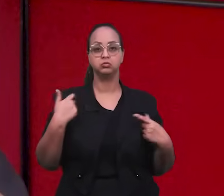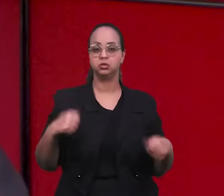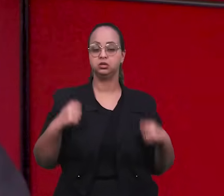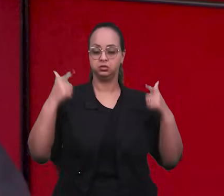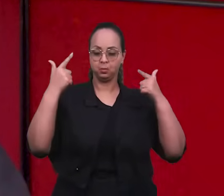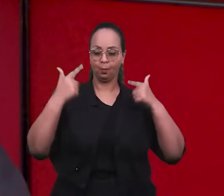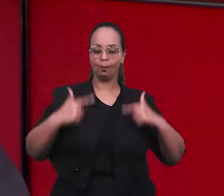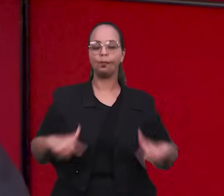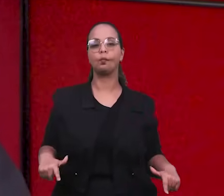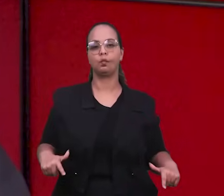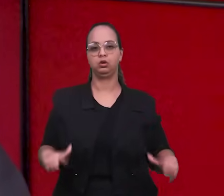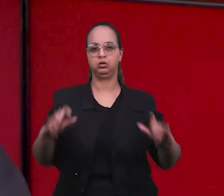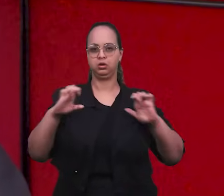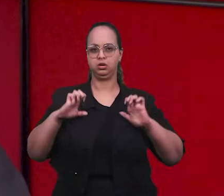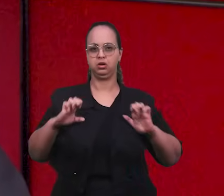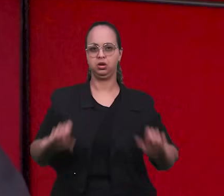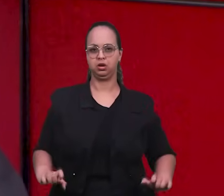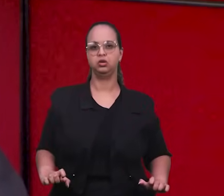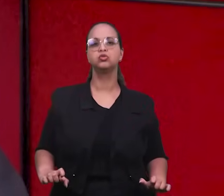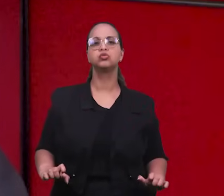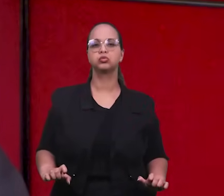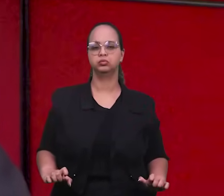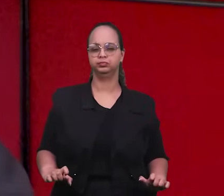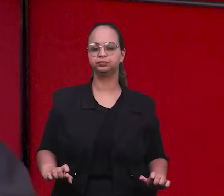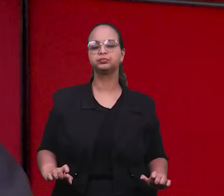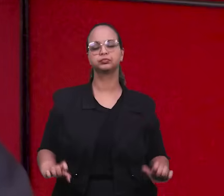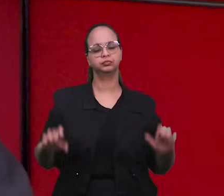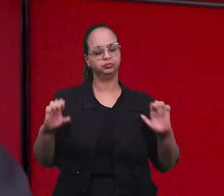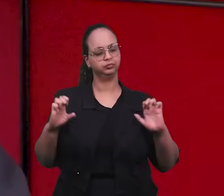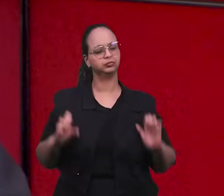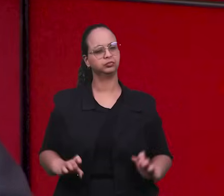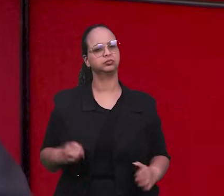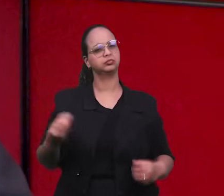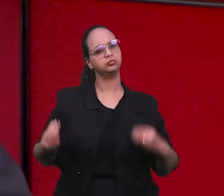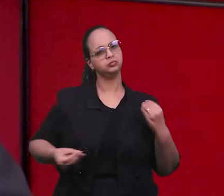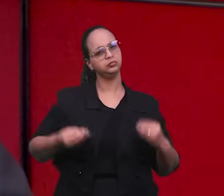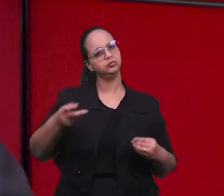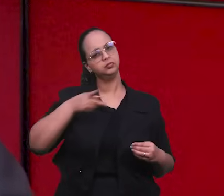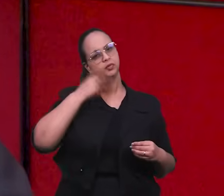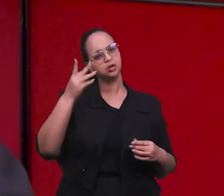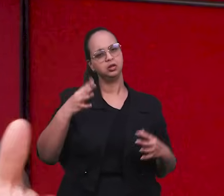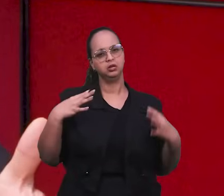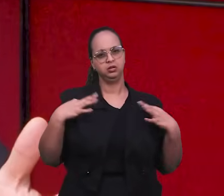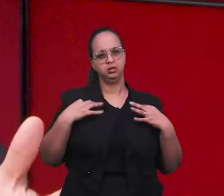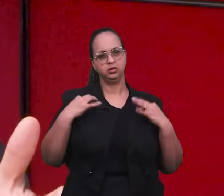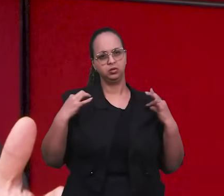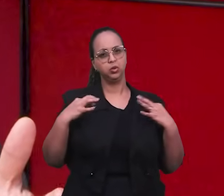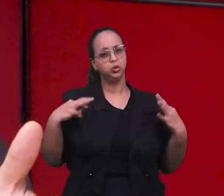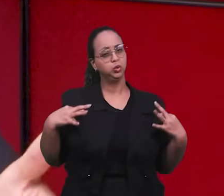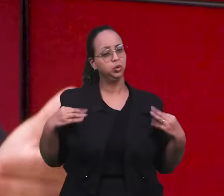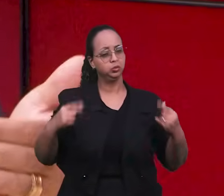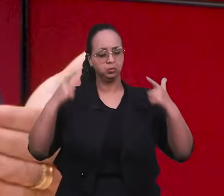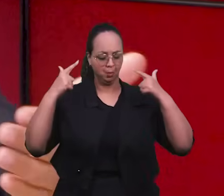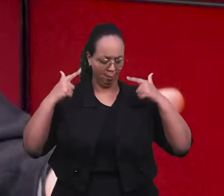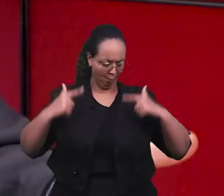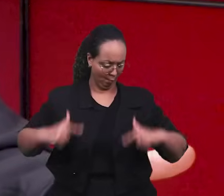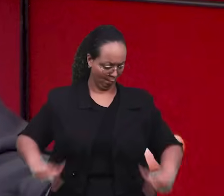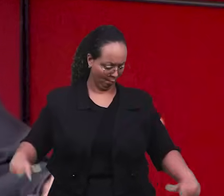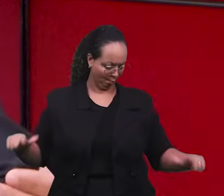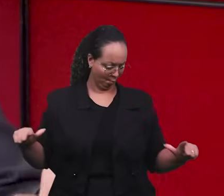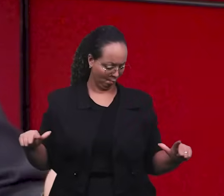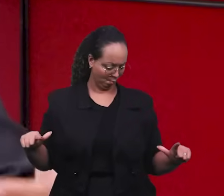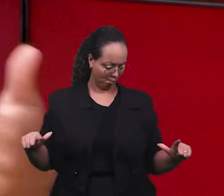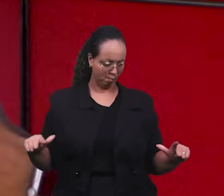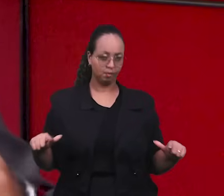sóbrio. Desde a recepção, desde a sua postura no falar, na vestimenta, sóbrio em tudo. Quando me refiro aqui